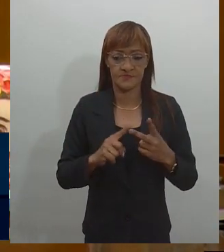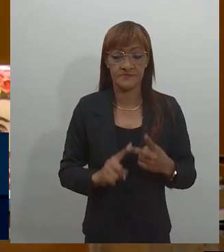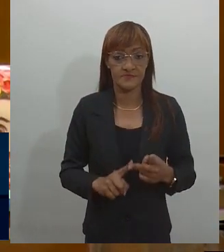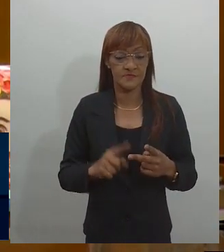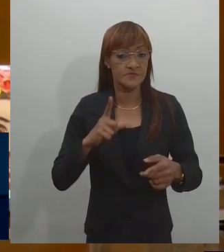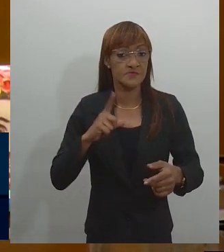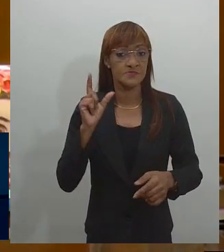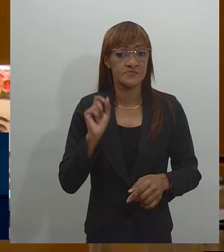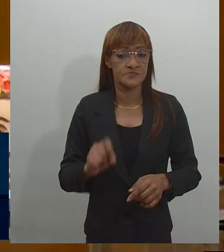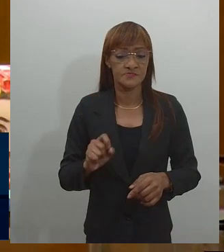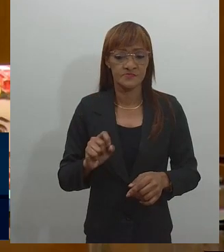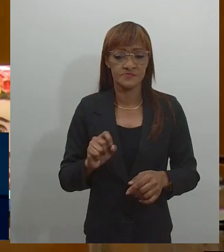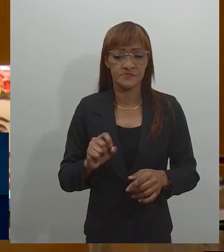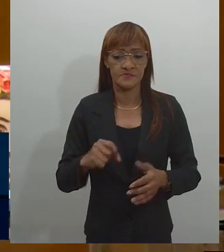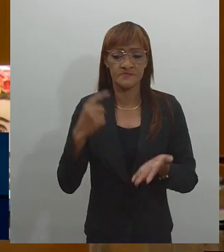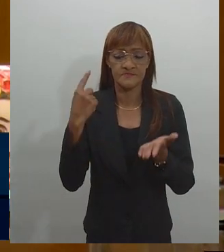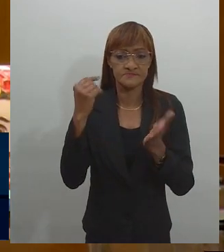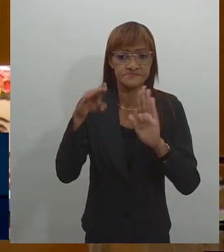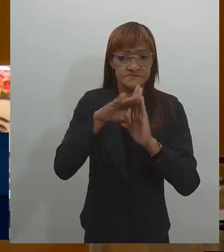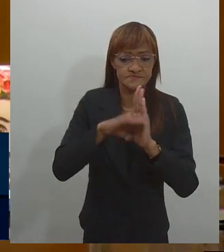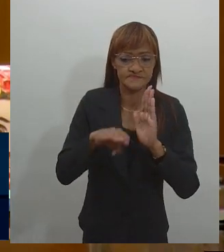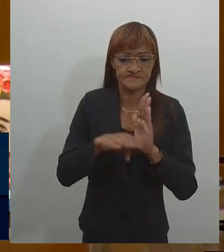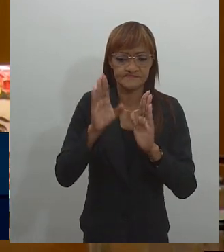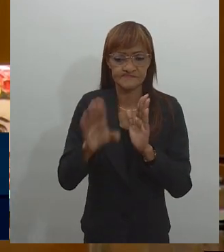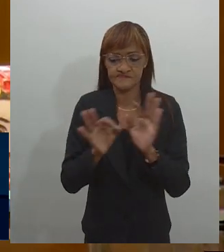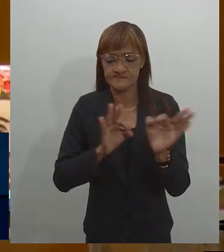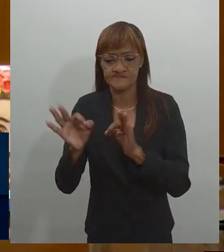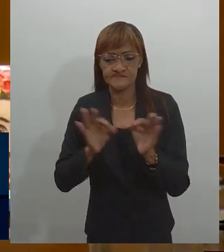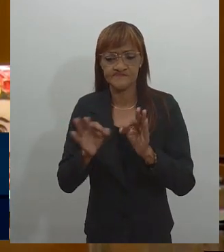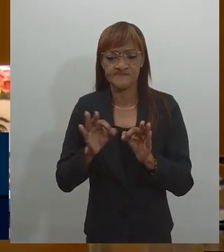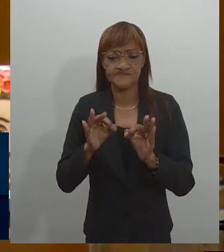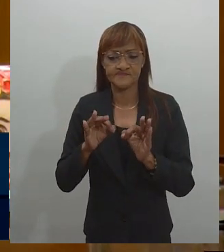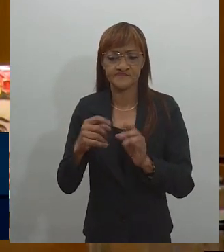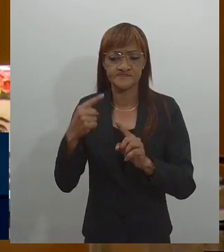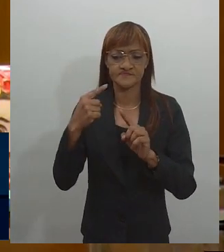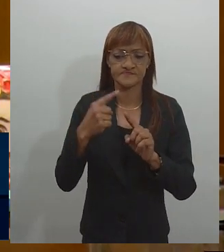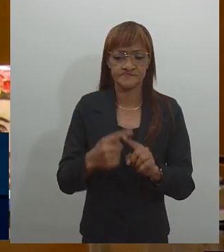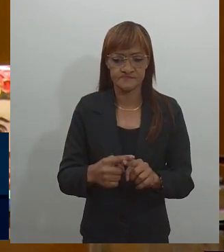e propositiva por reconhecimento de direitos